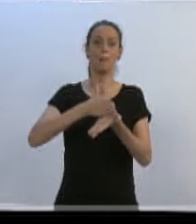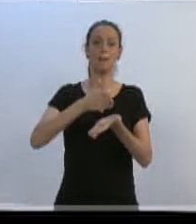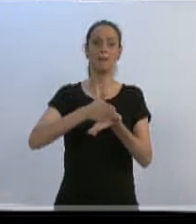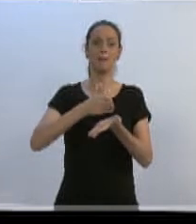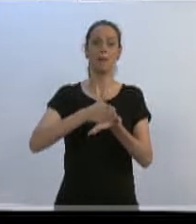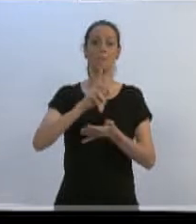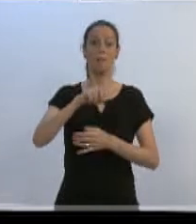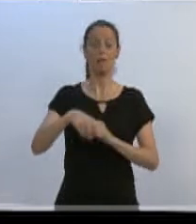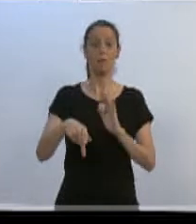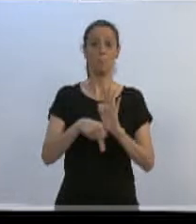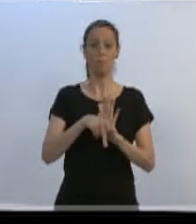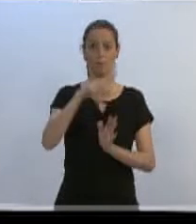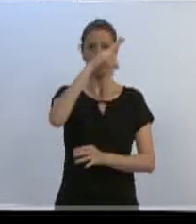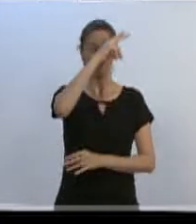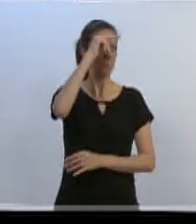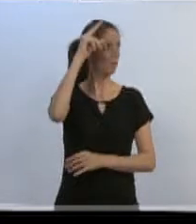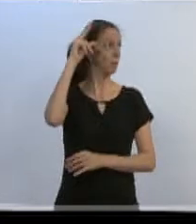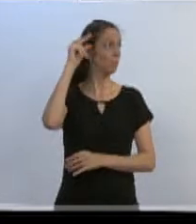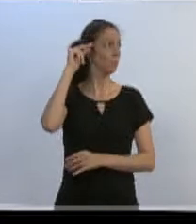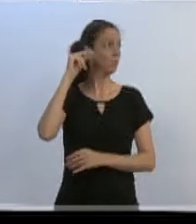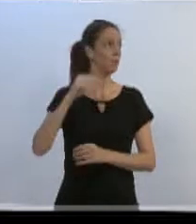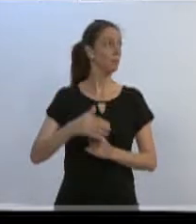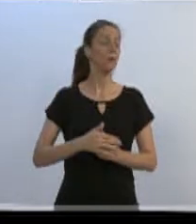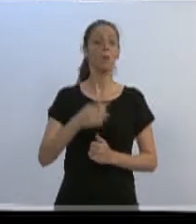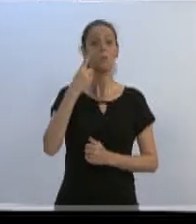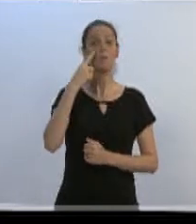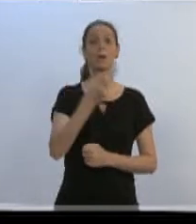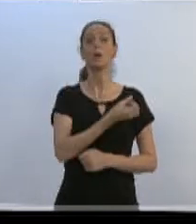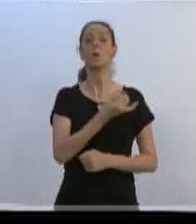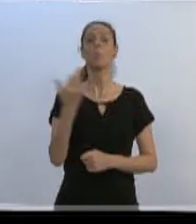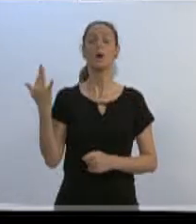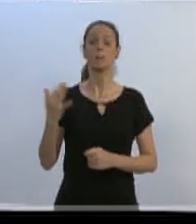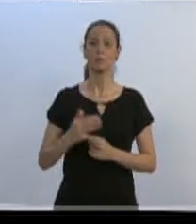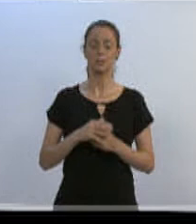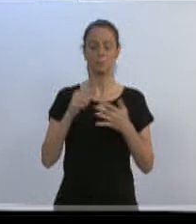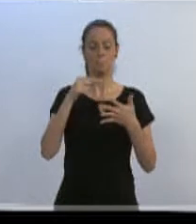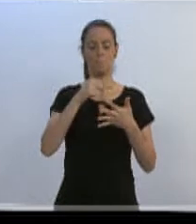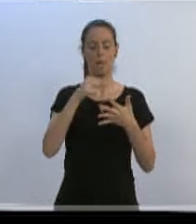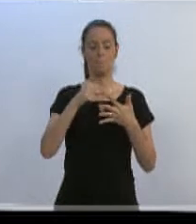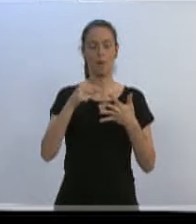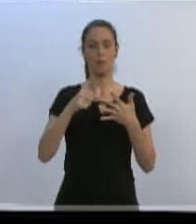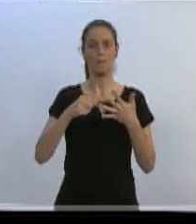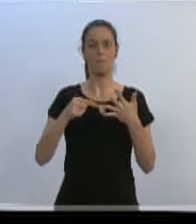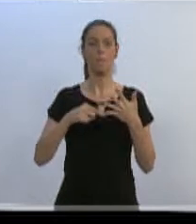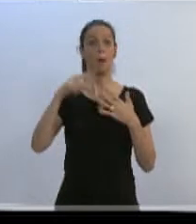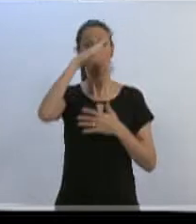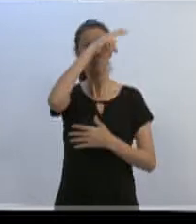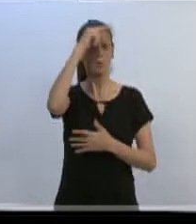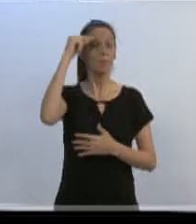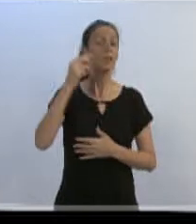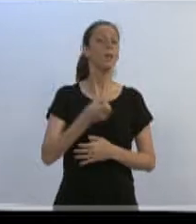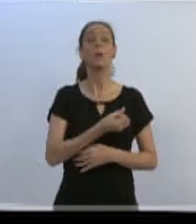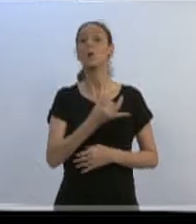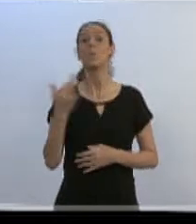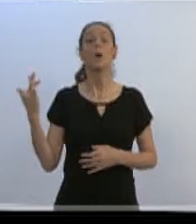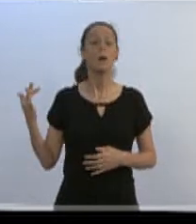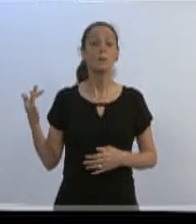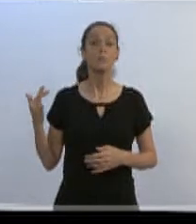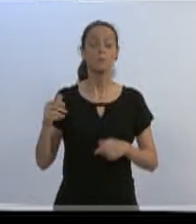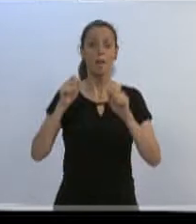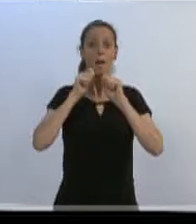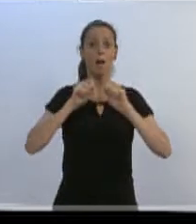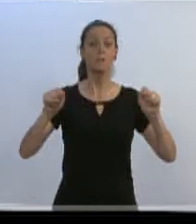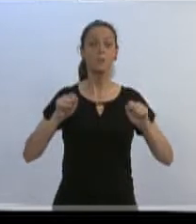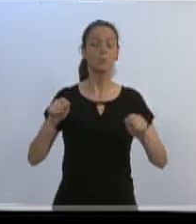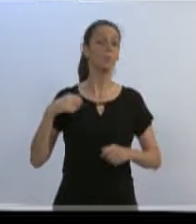executivo conta quantos questão do executivo quando só assessoria de tal